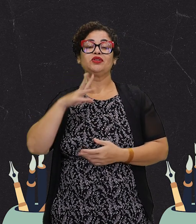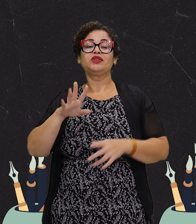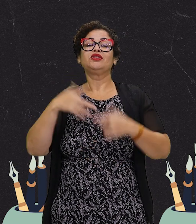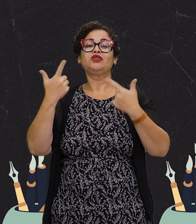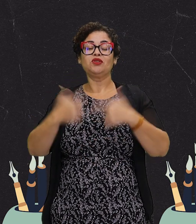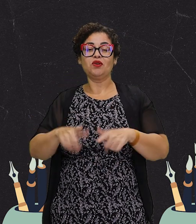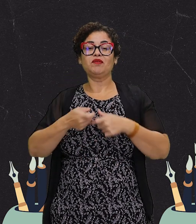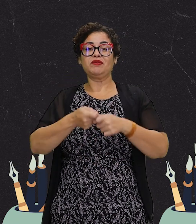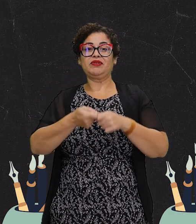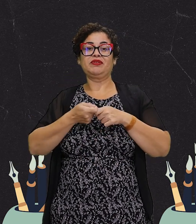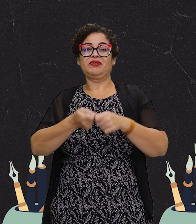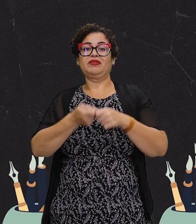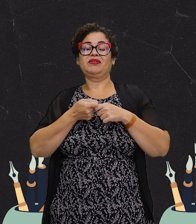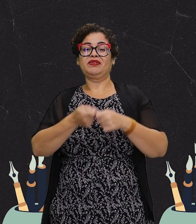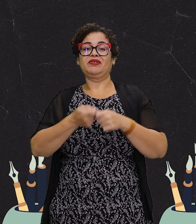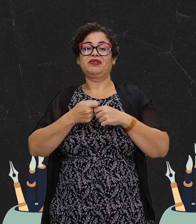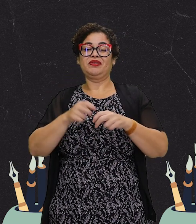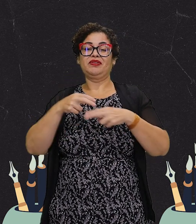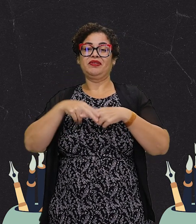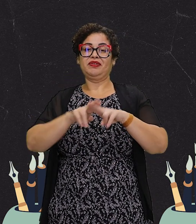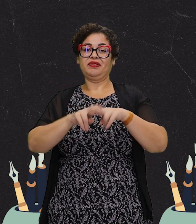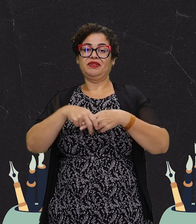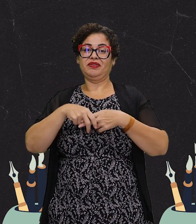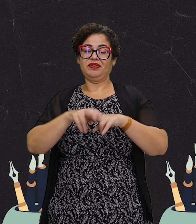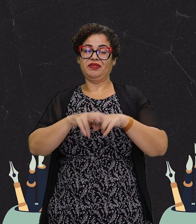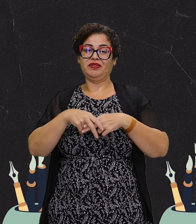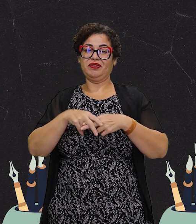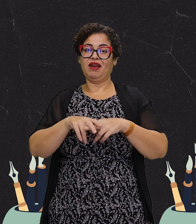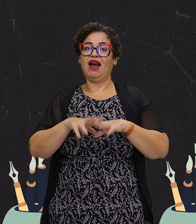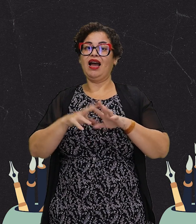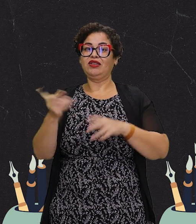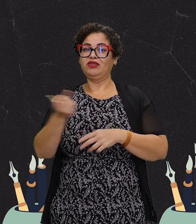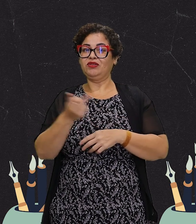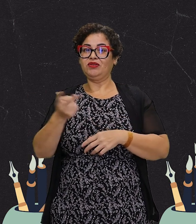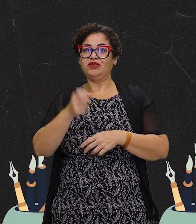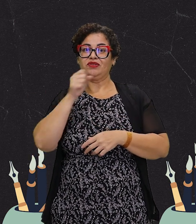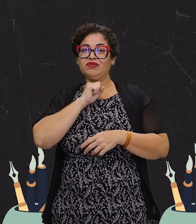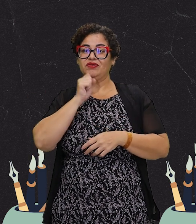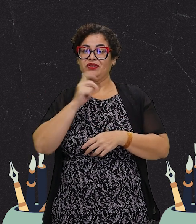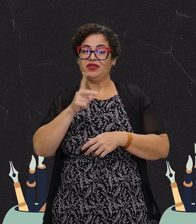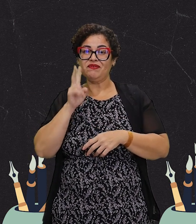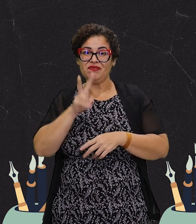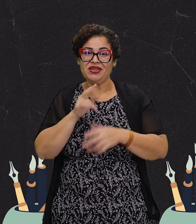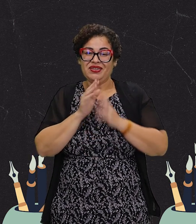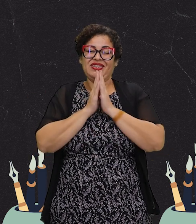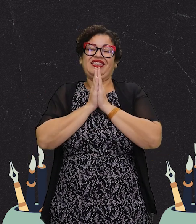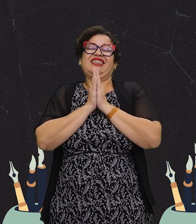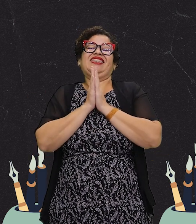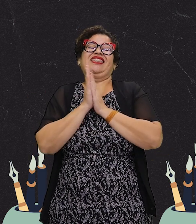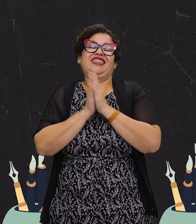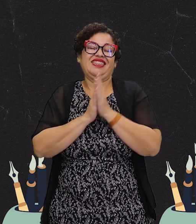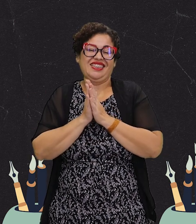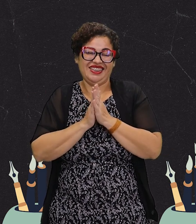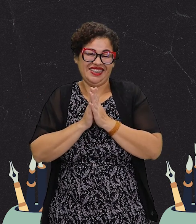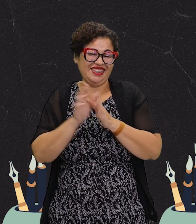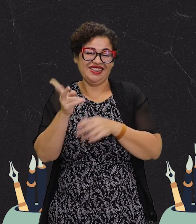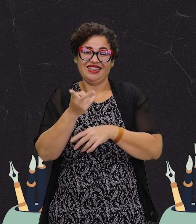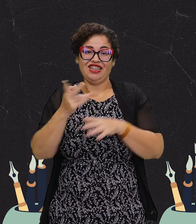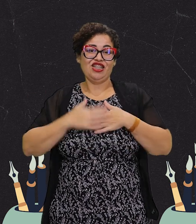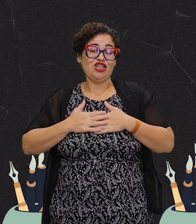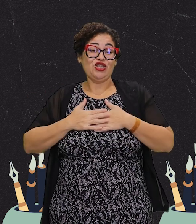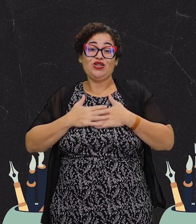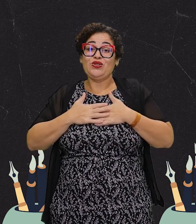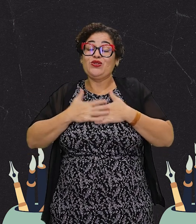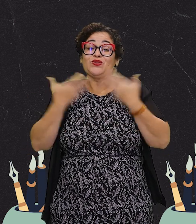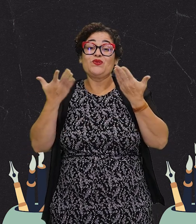2 dias e, de novo, dei uma balançadinha na cadeira. E dessa vez, as duas velhas viram. Gente,